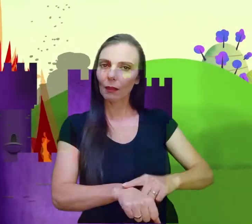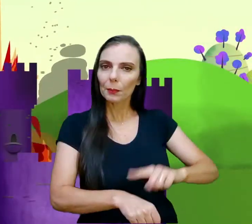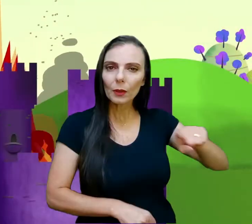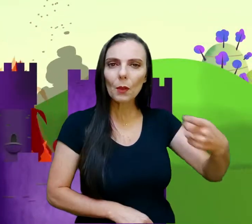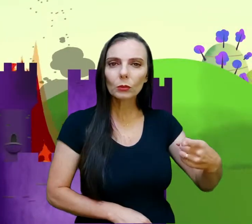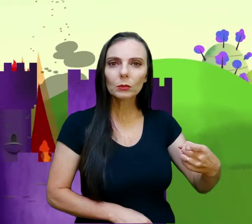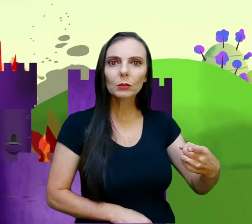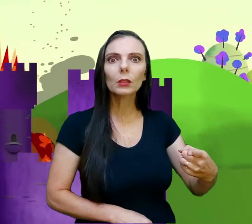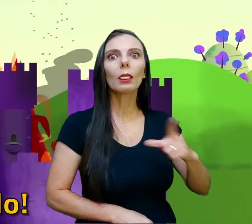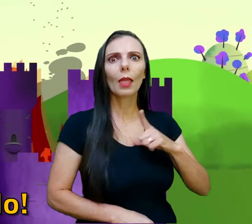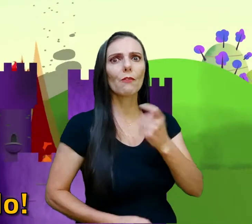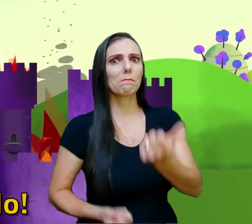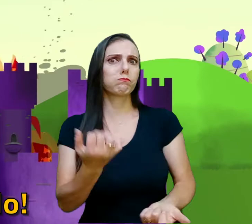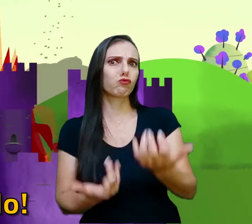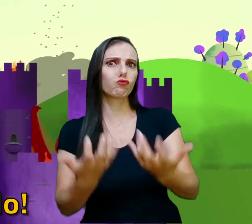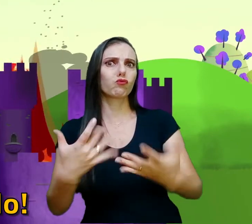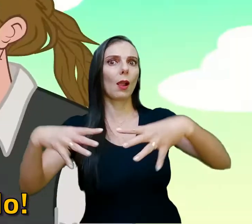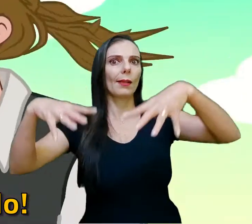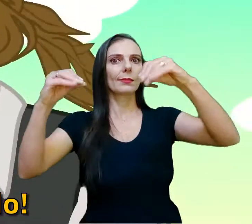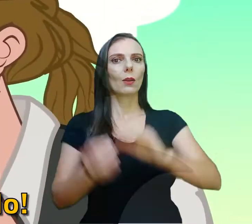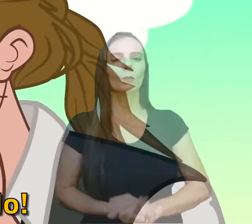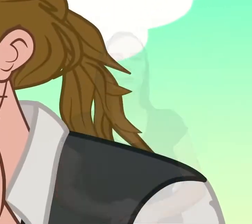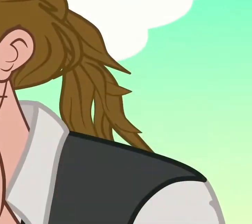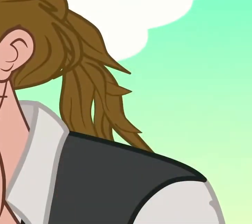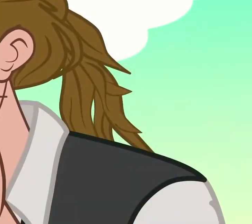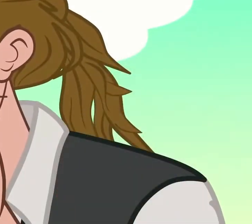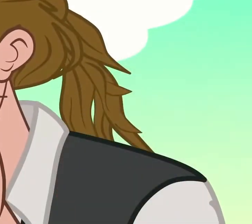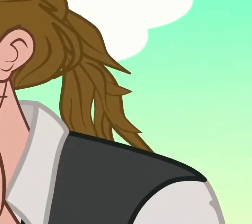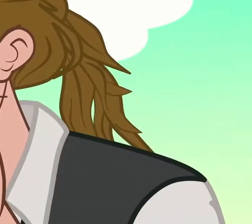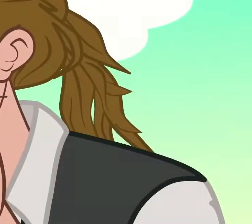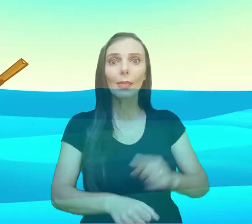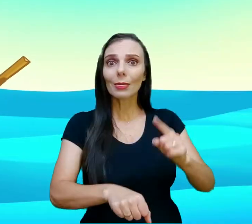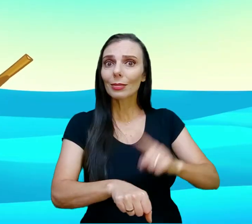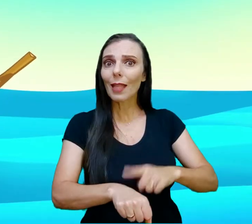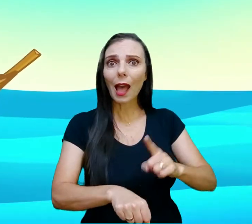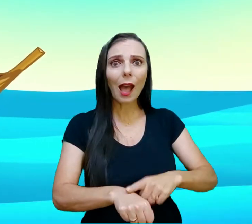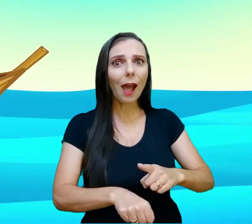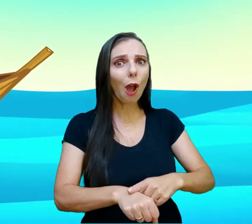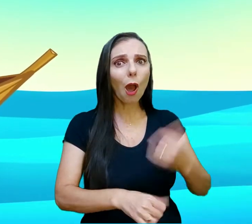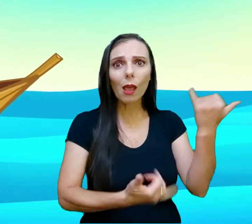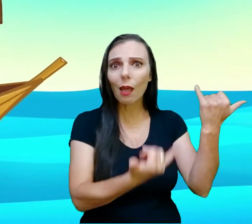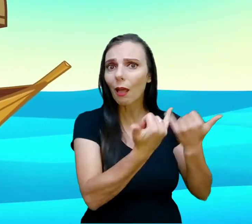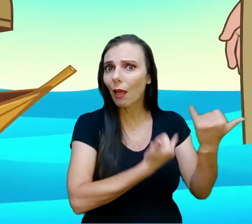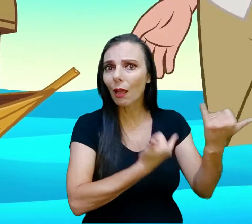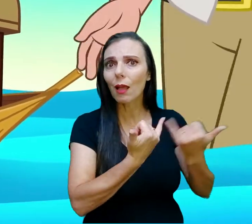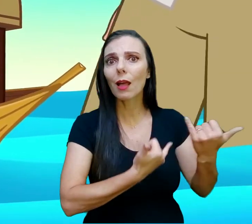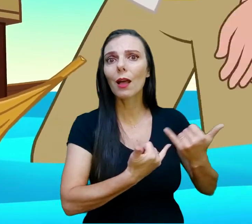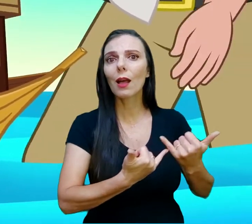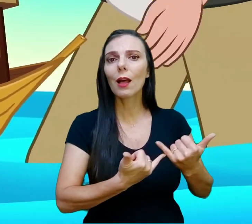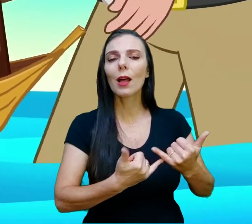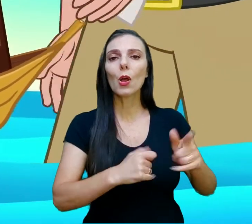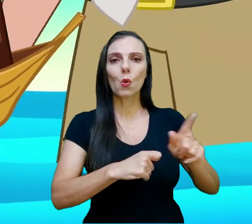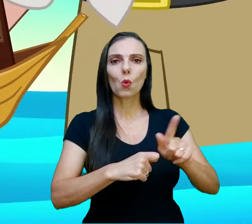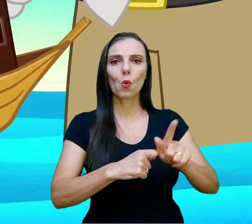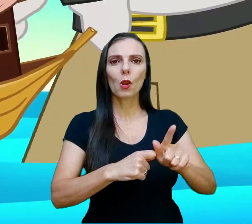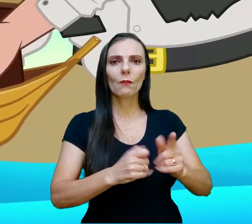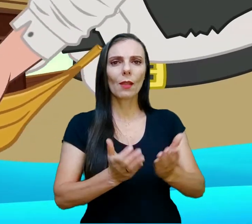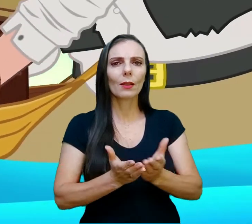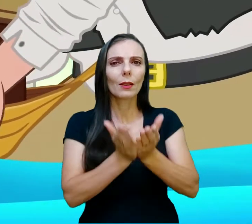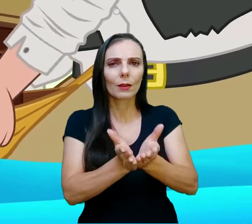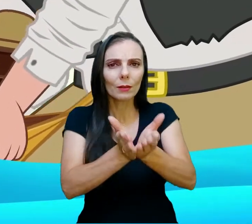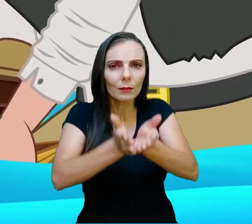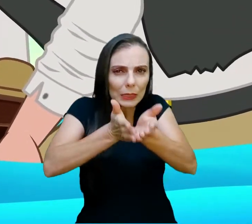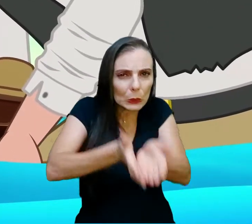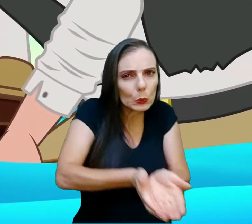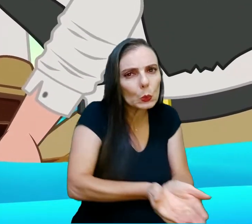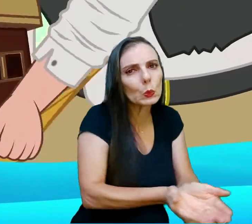Um tempo depois, houve um incêndio no castelo. E no momento em que ouviu falar do incêndio, Gulliver pegou um